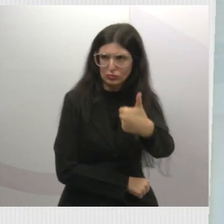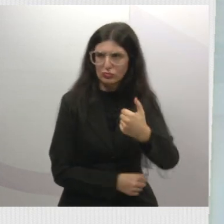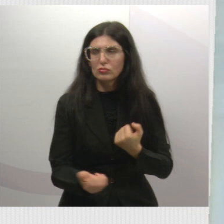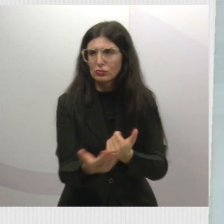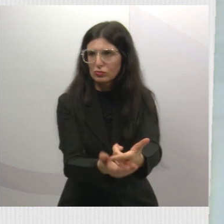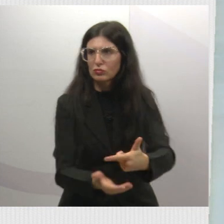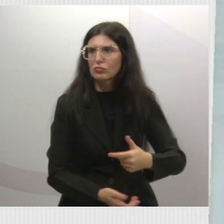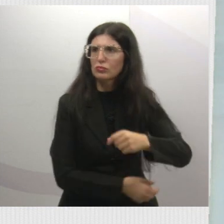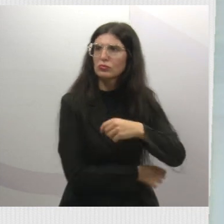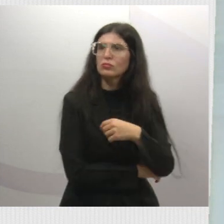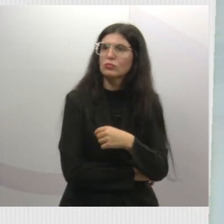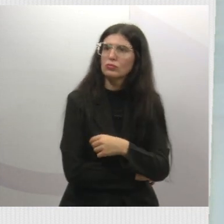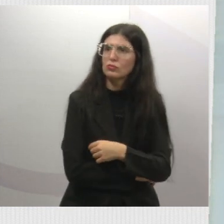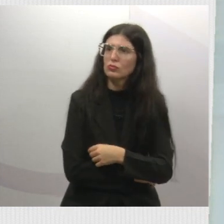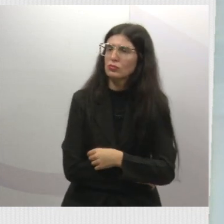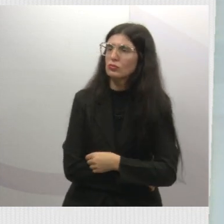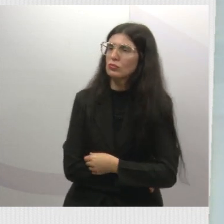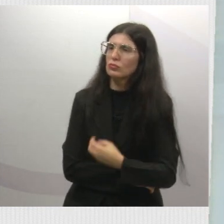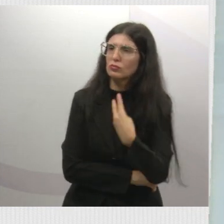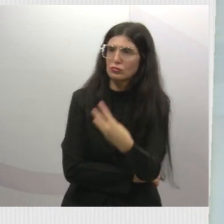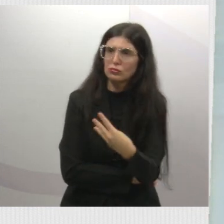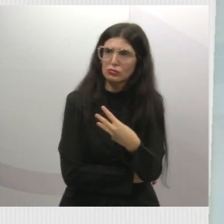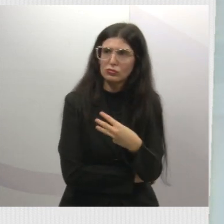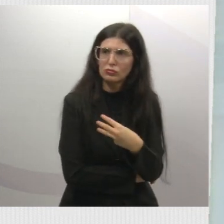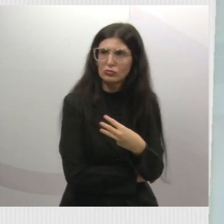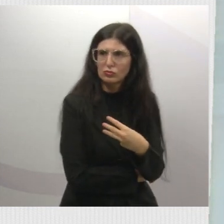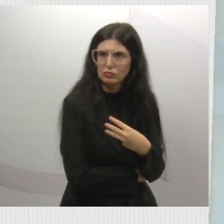primeiro quadrimestre de 2020,